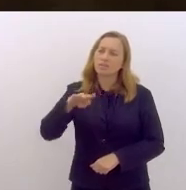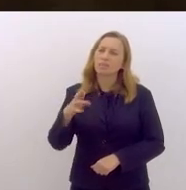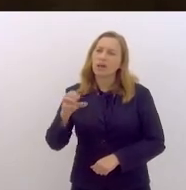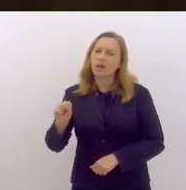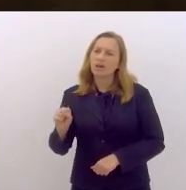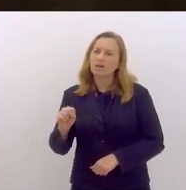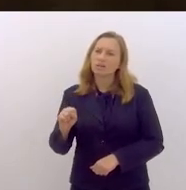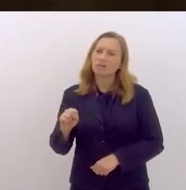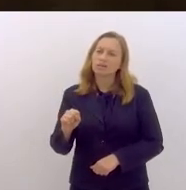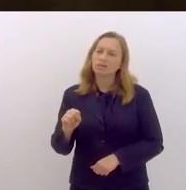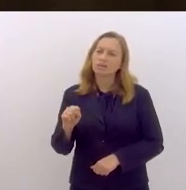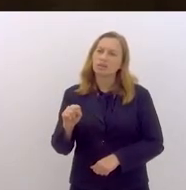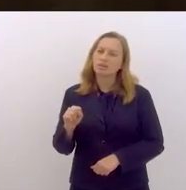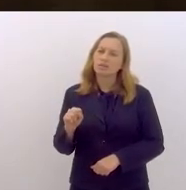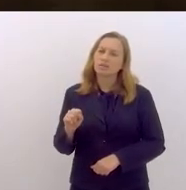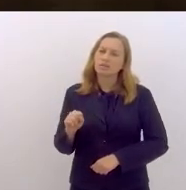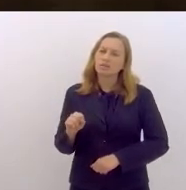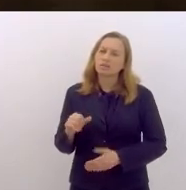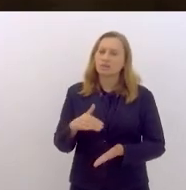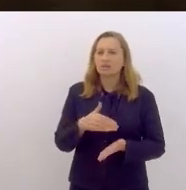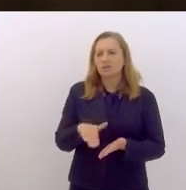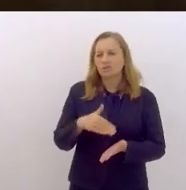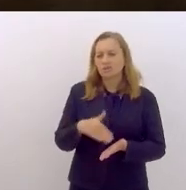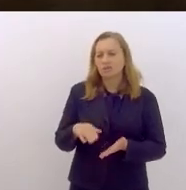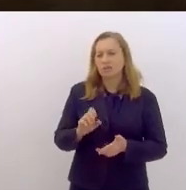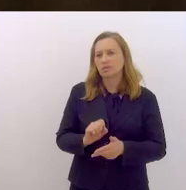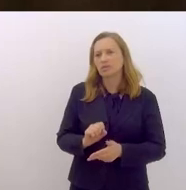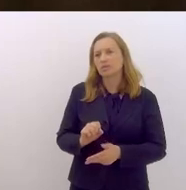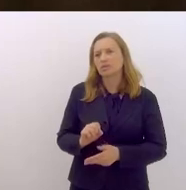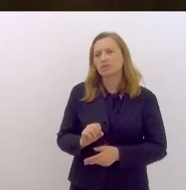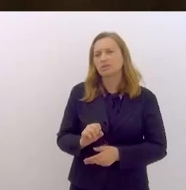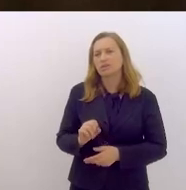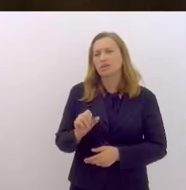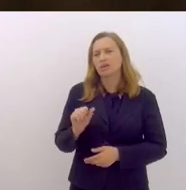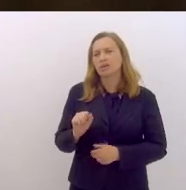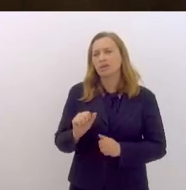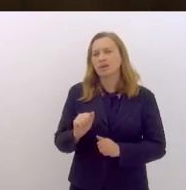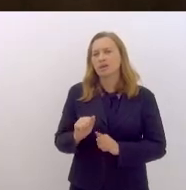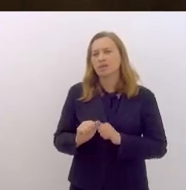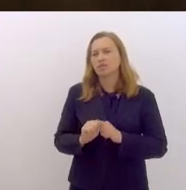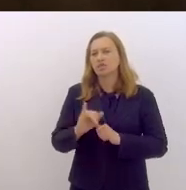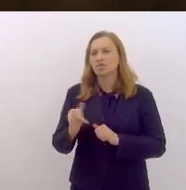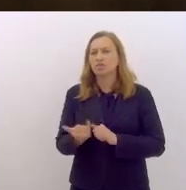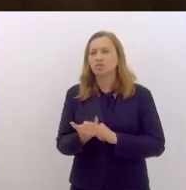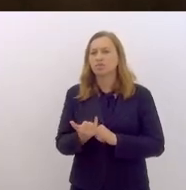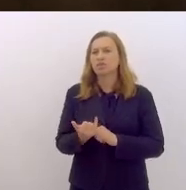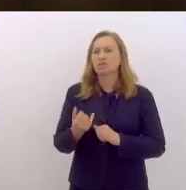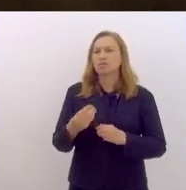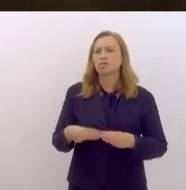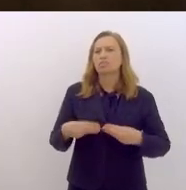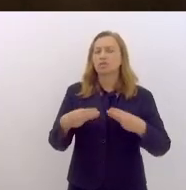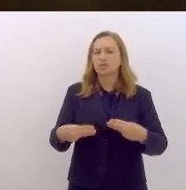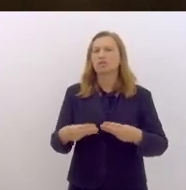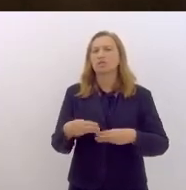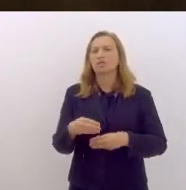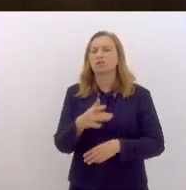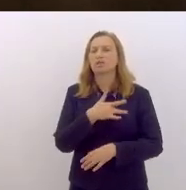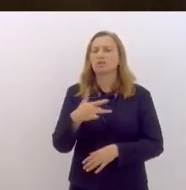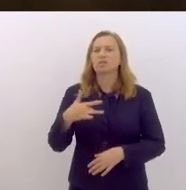Fernandes Dias, secretário executivo adjunto do Ministério da Saúde